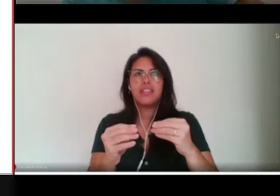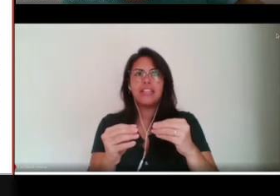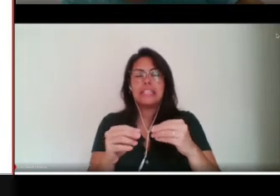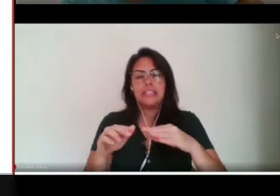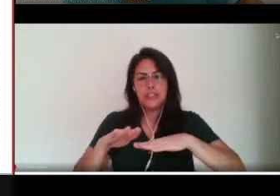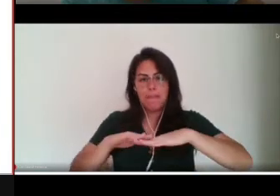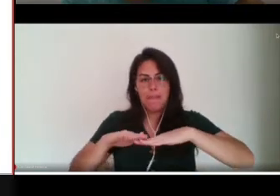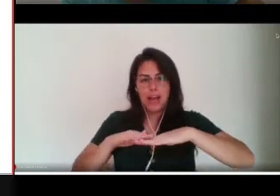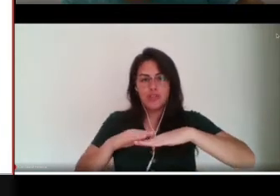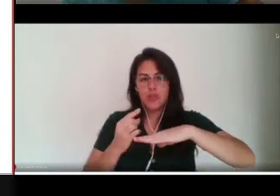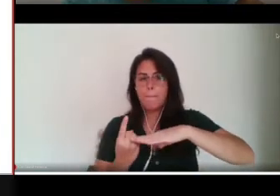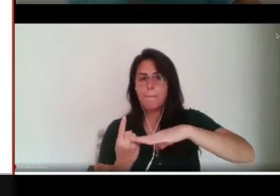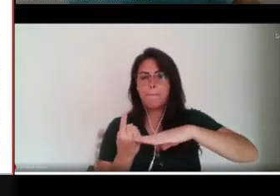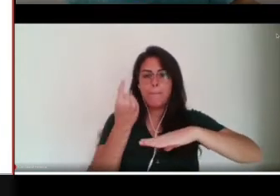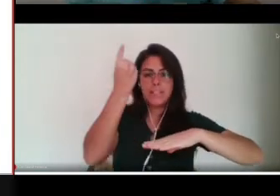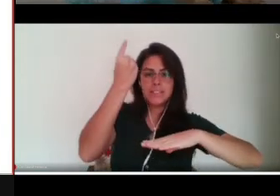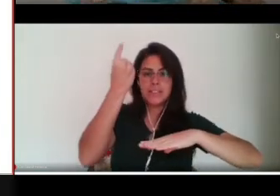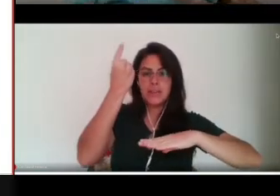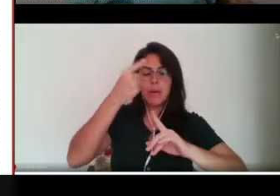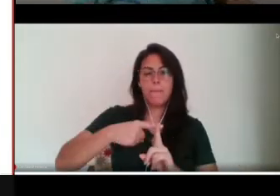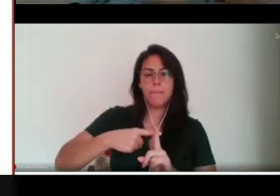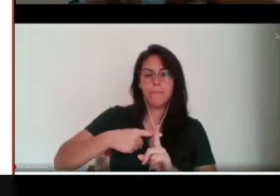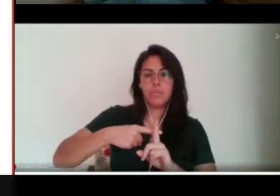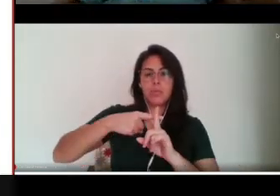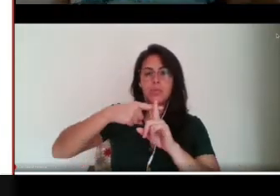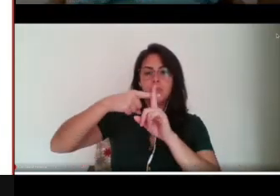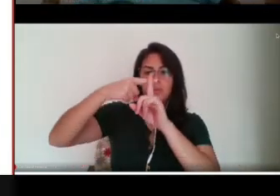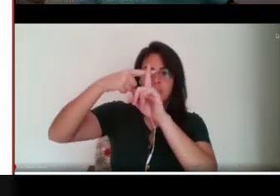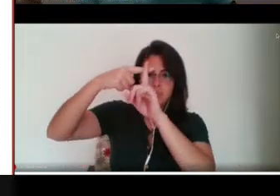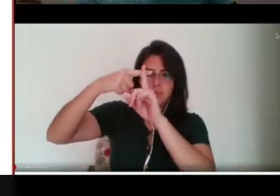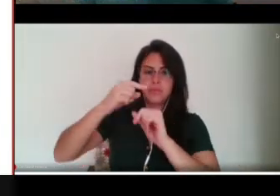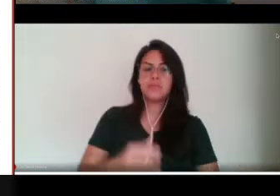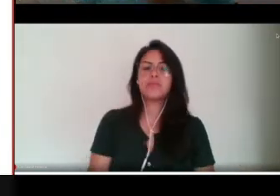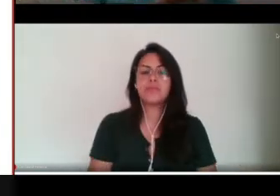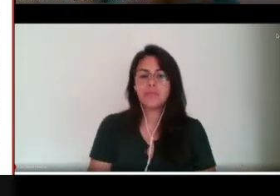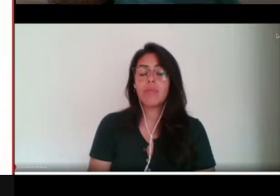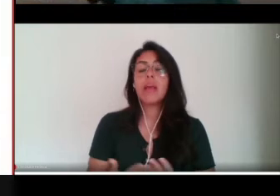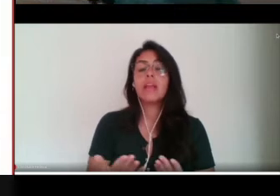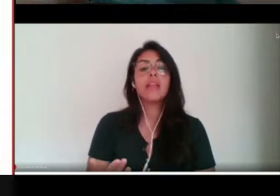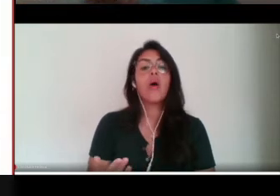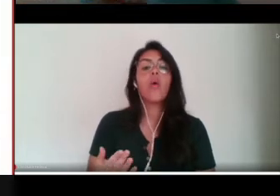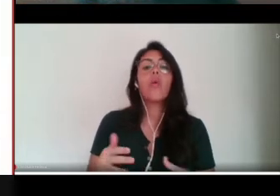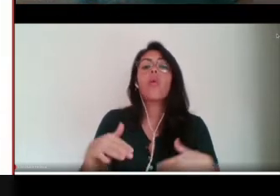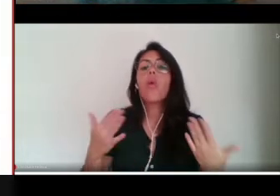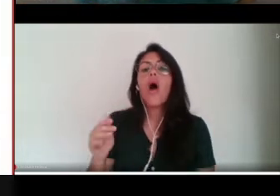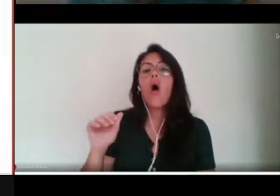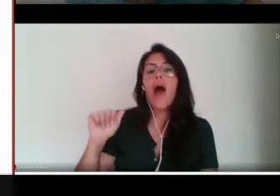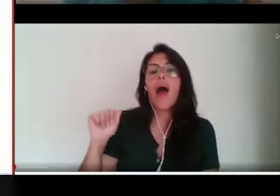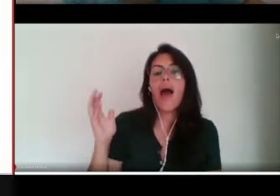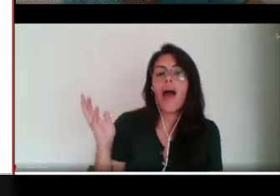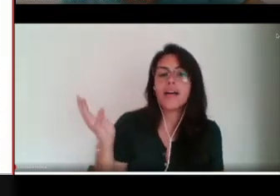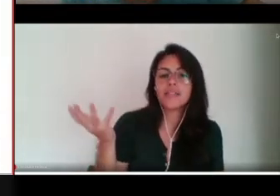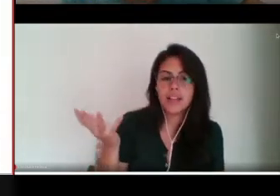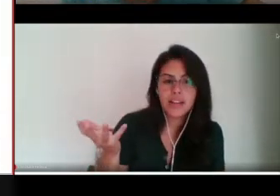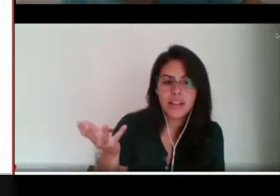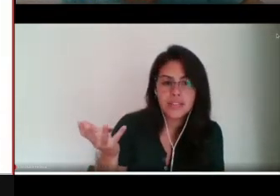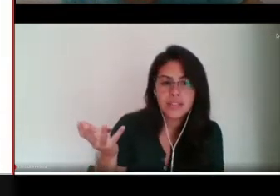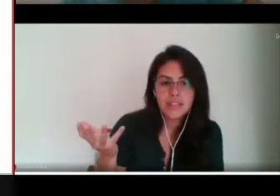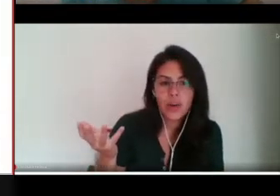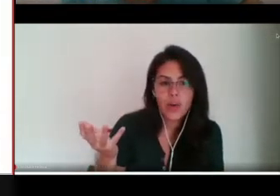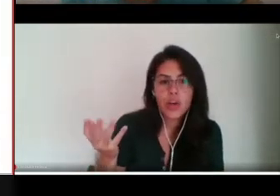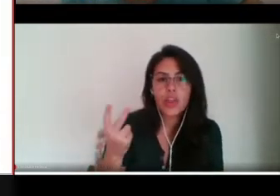em 2,9 segundos e em qualquer instante ao longo desse movimento?